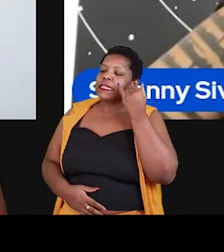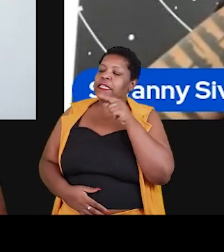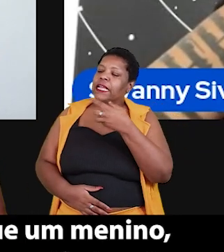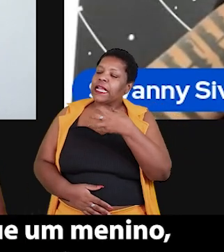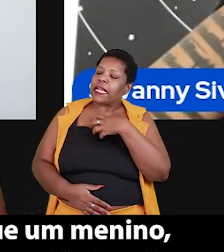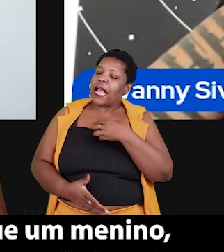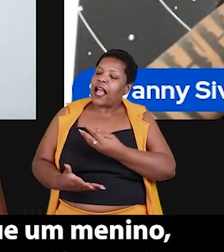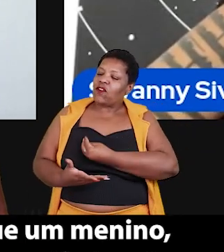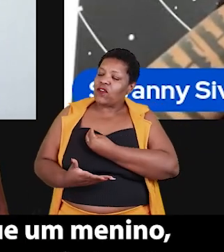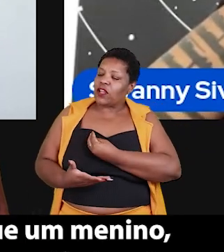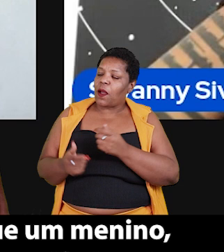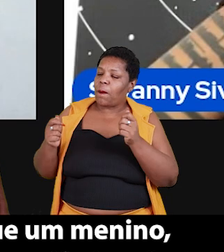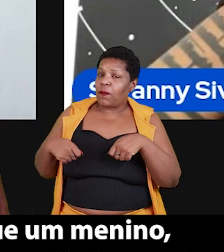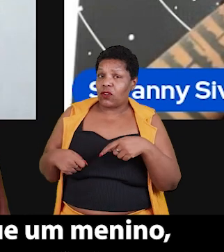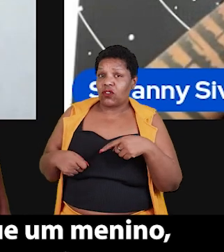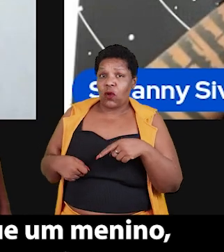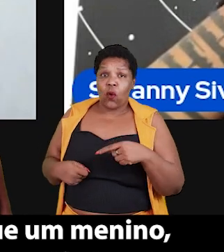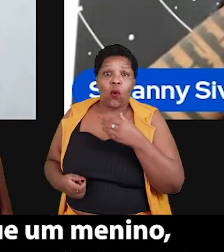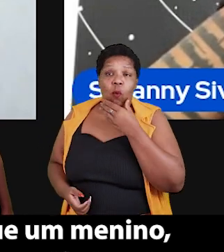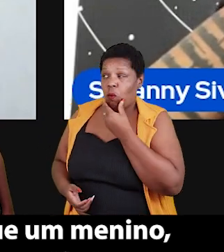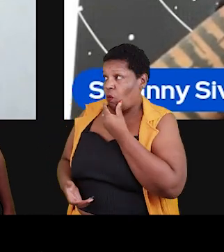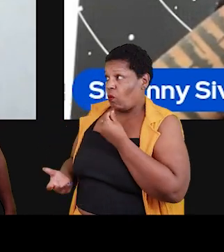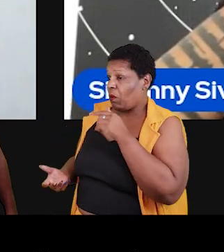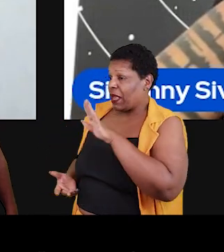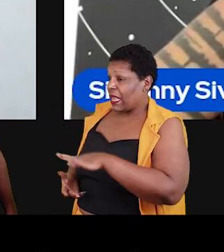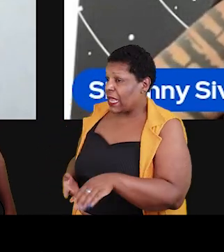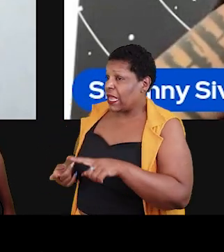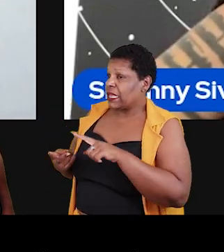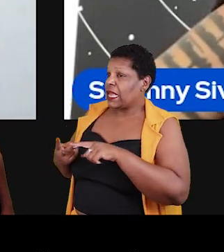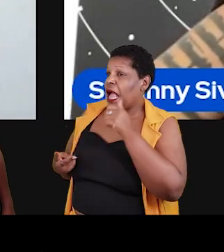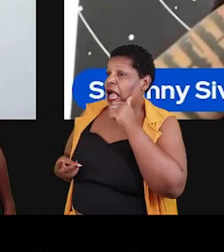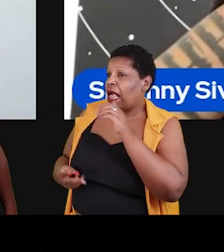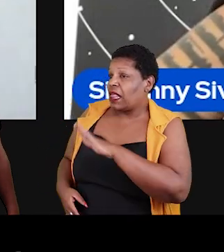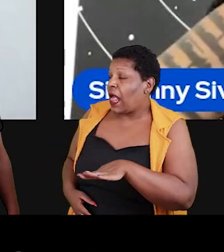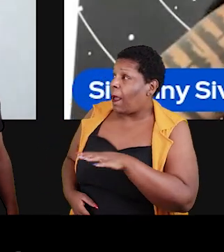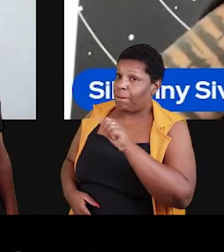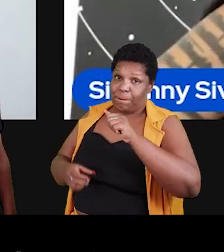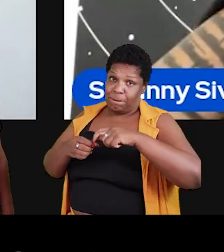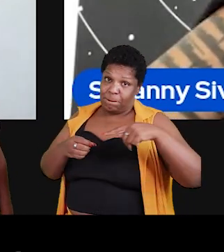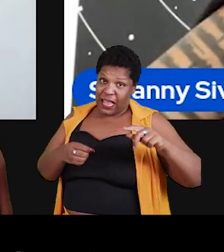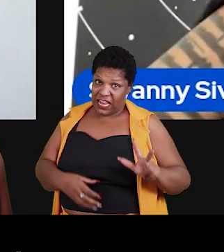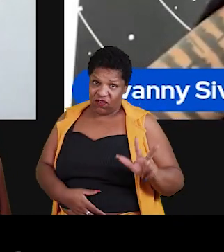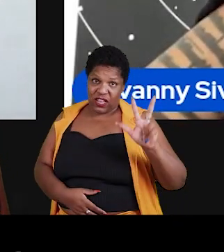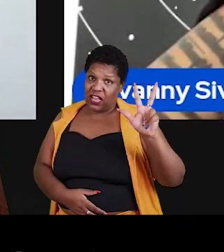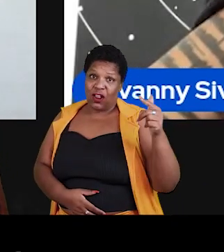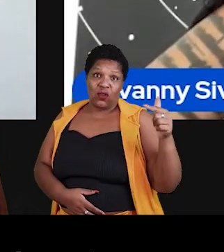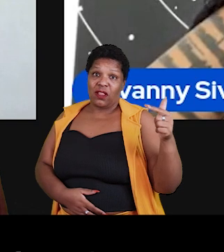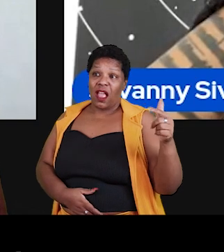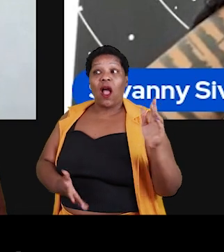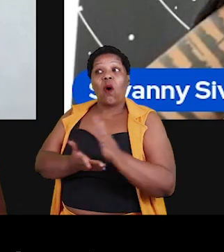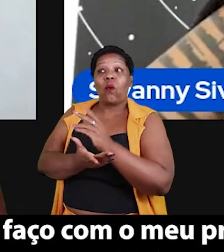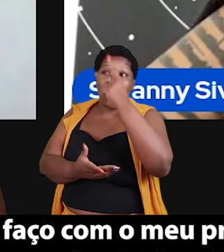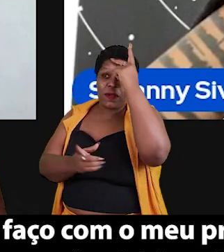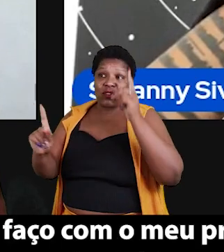fazer. Porque um menino e uma menina da periferia não tem isso. A gente não teve isso. Alguém foi lá e colocou isso pra